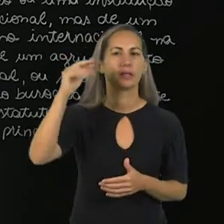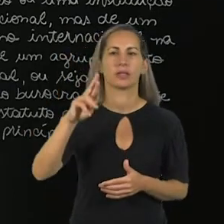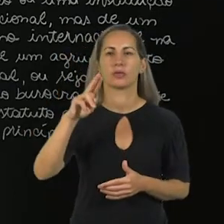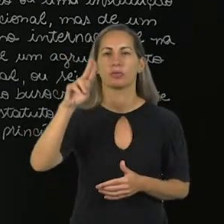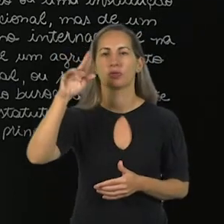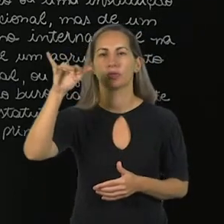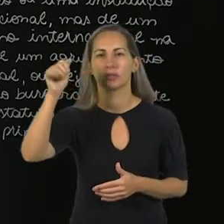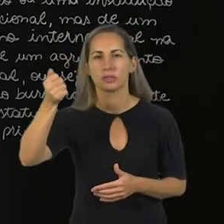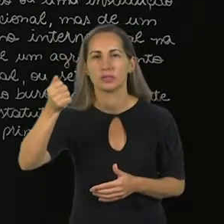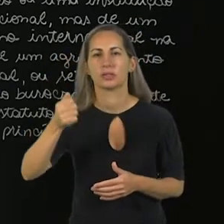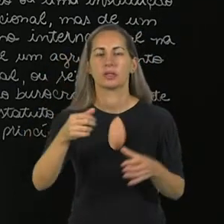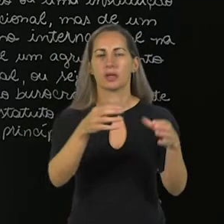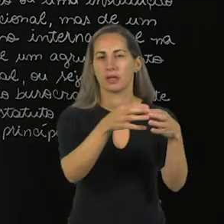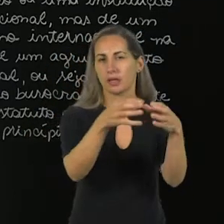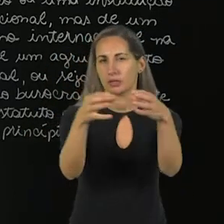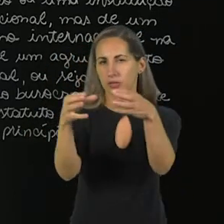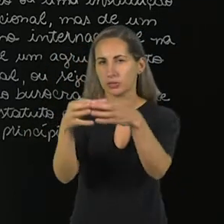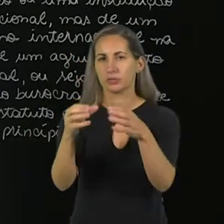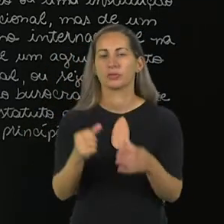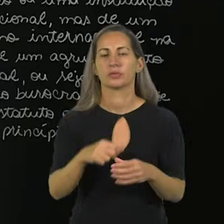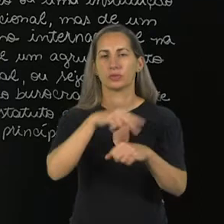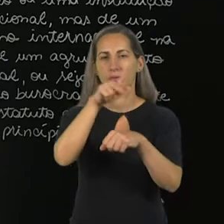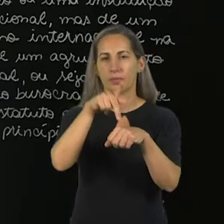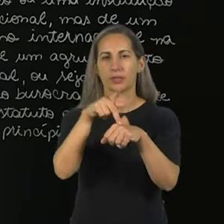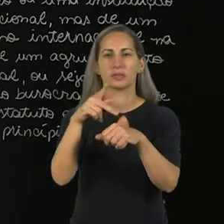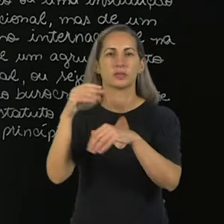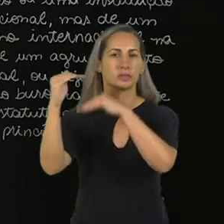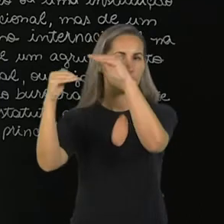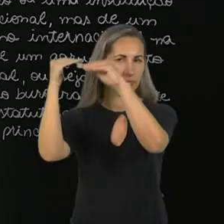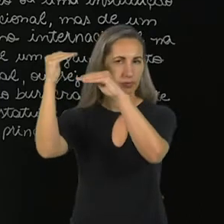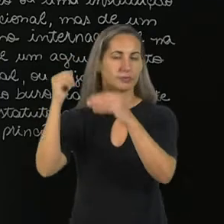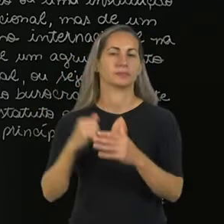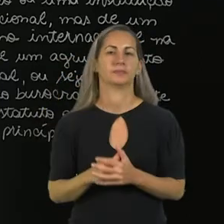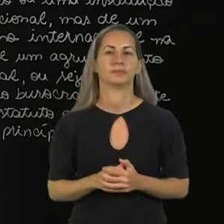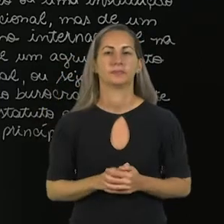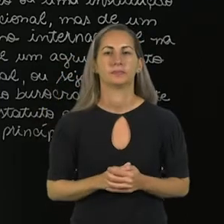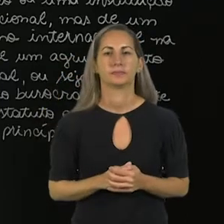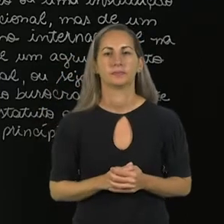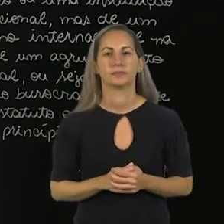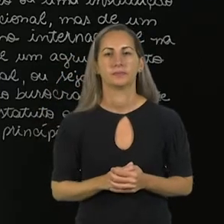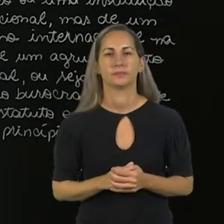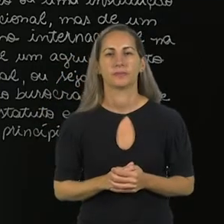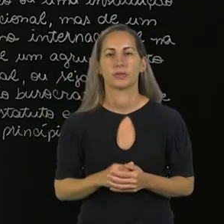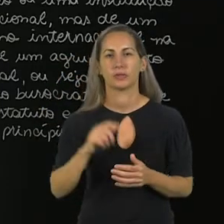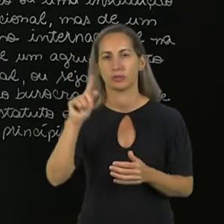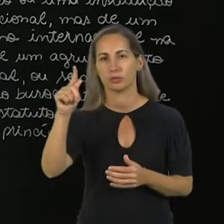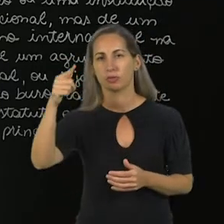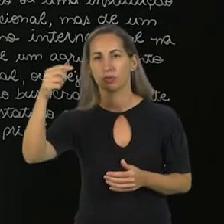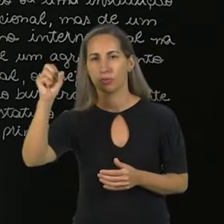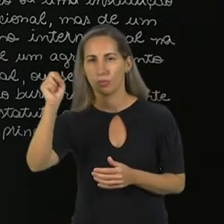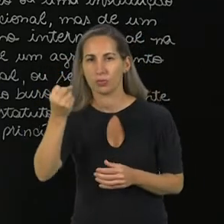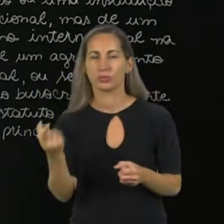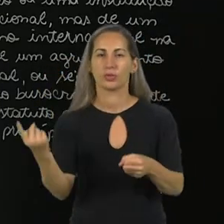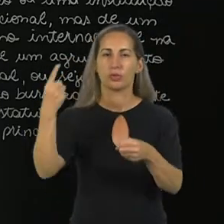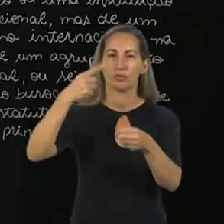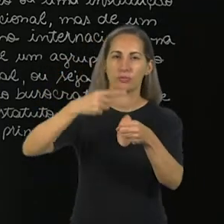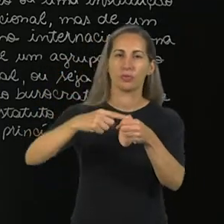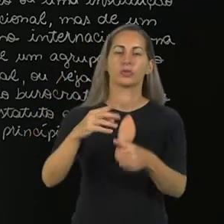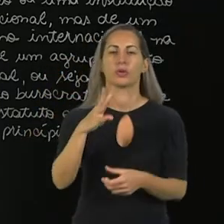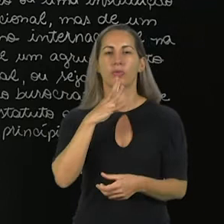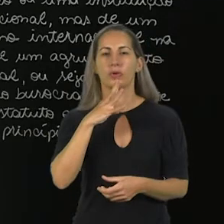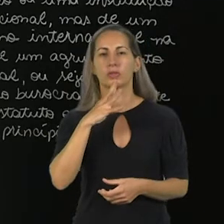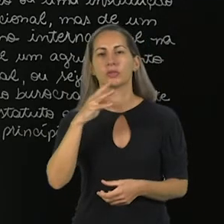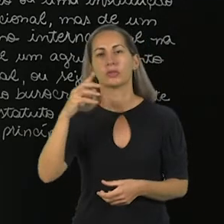russas nessas regiões pelos países desenvolvidos. Então, dessa maneira, o G8 ele volta a ser conhecido